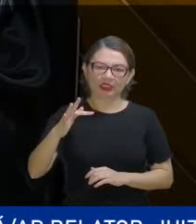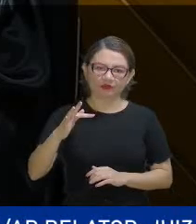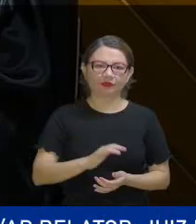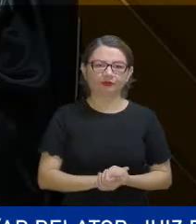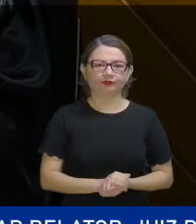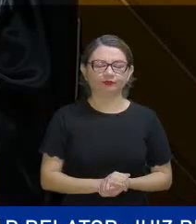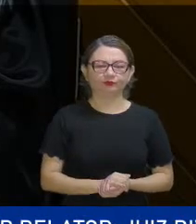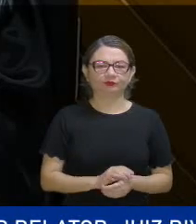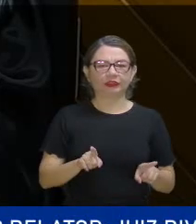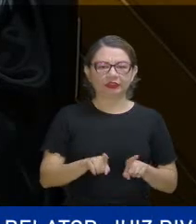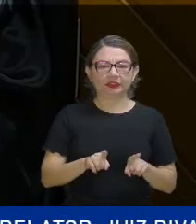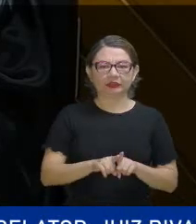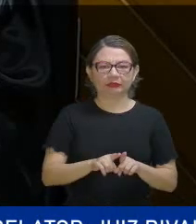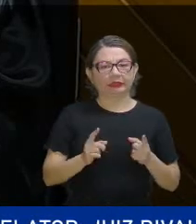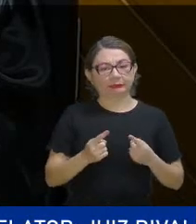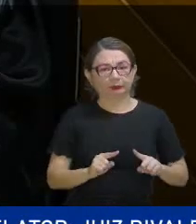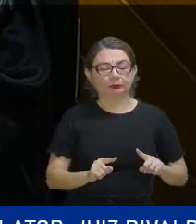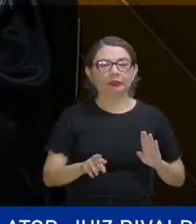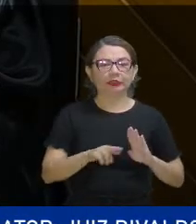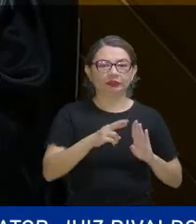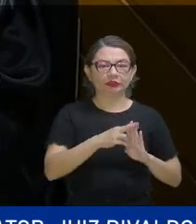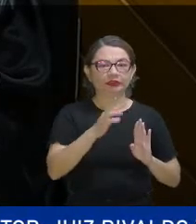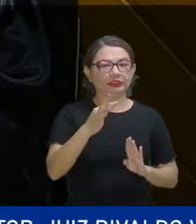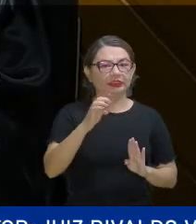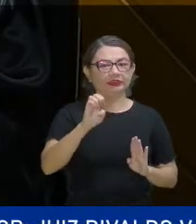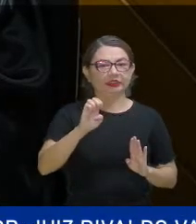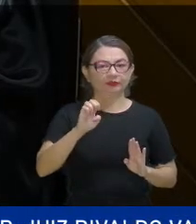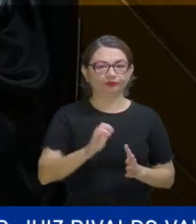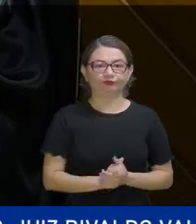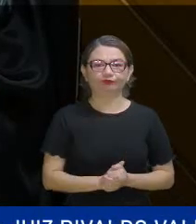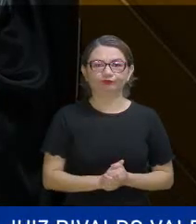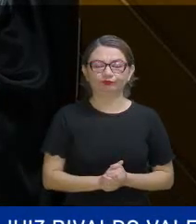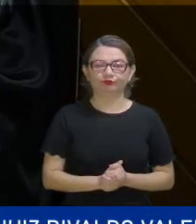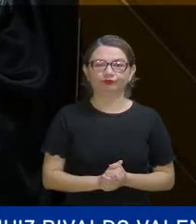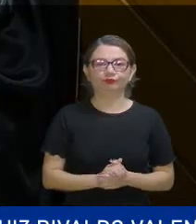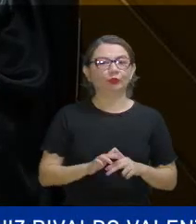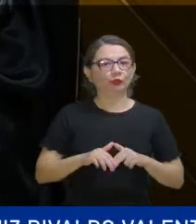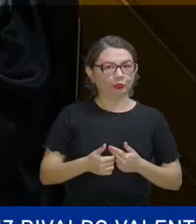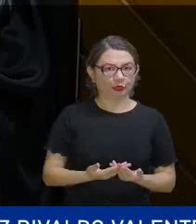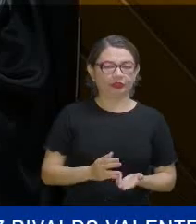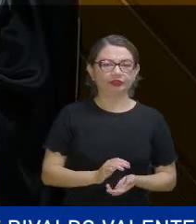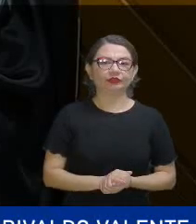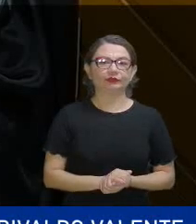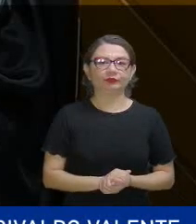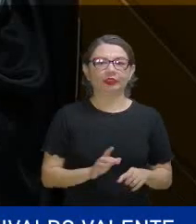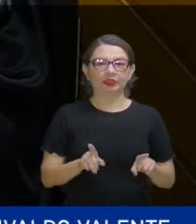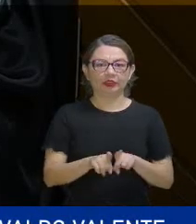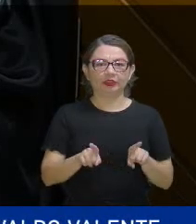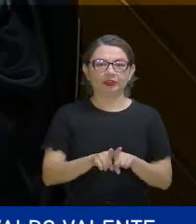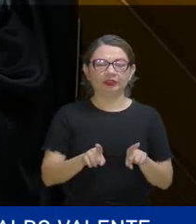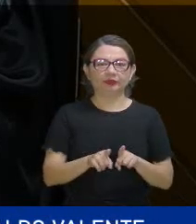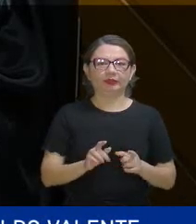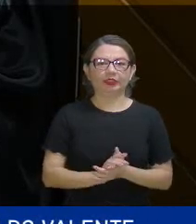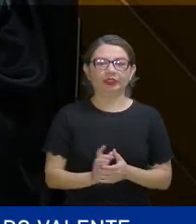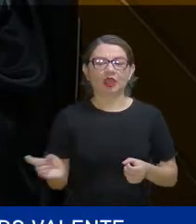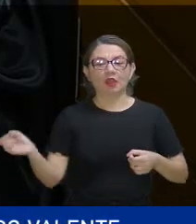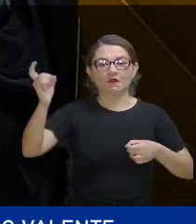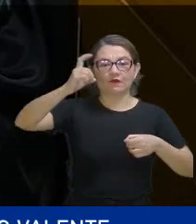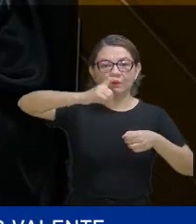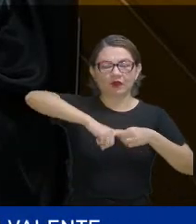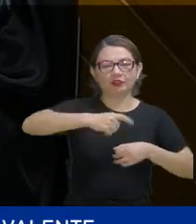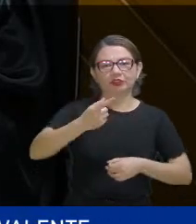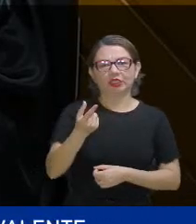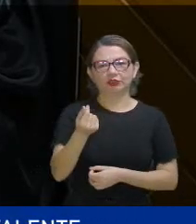do artigo 17 da Resolução do TSE 23.067, razão pela qual devido também o recolhimento ao erário